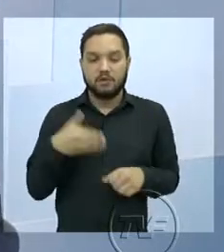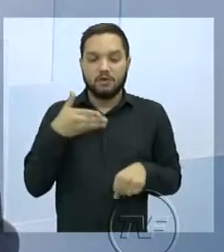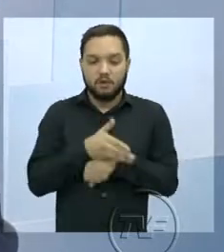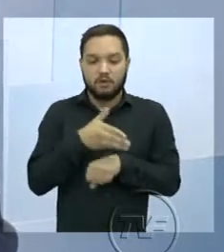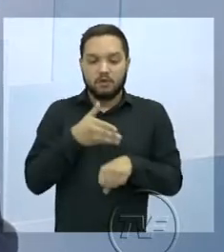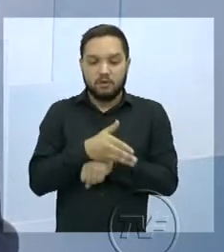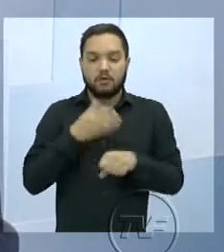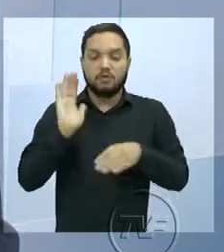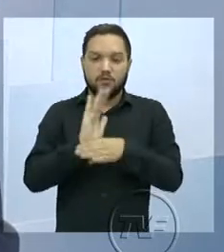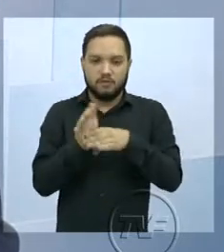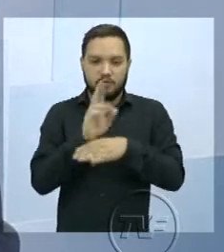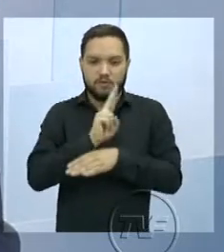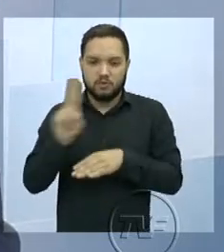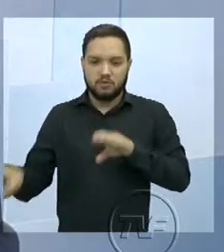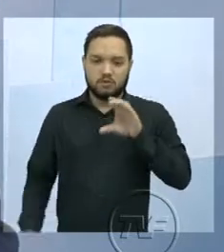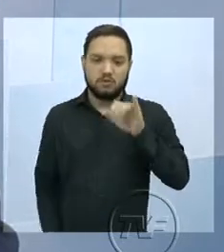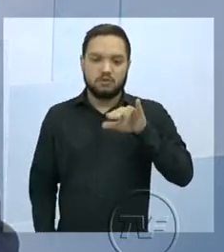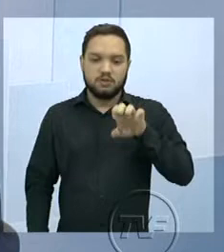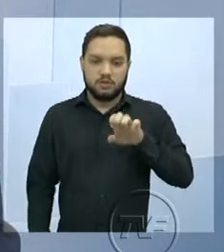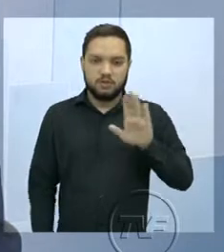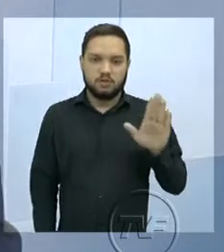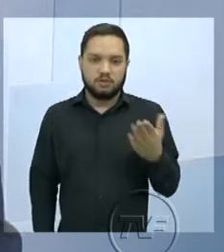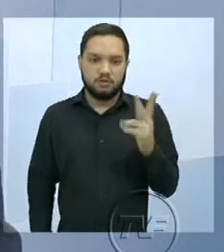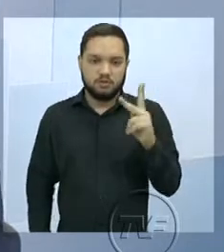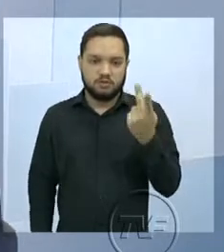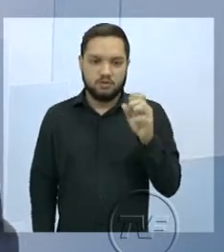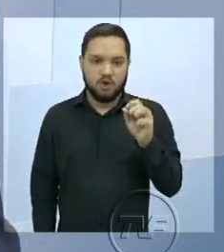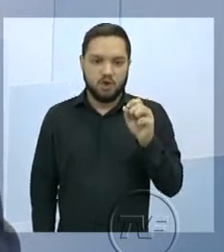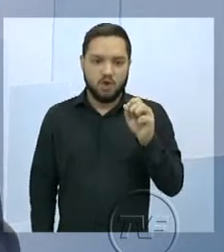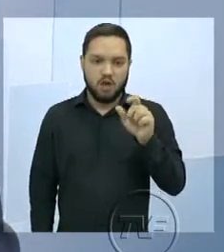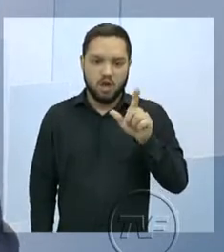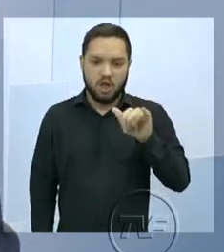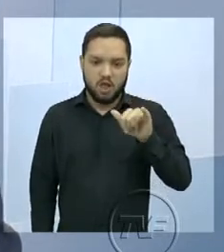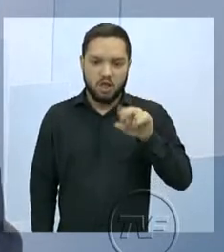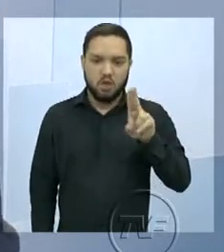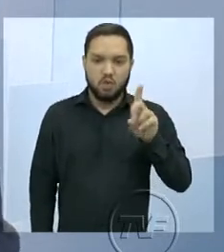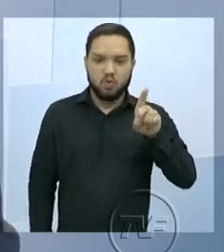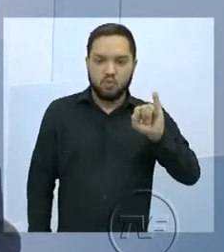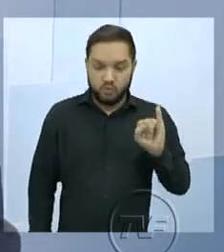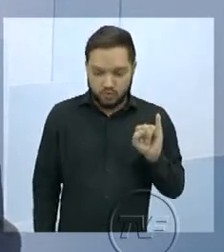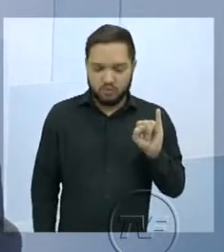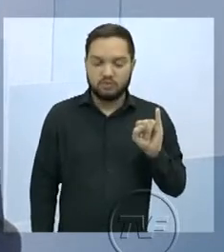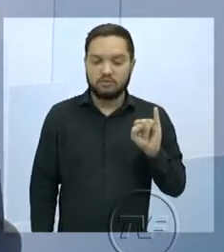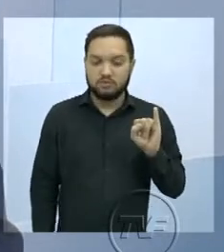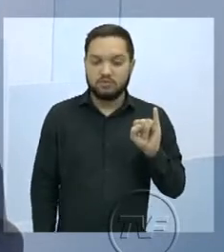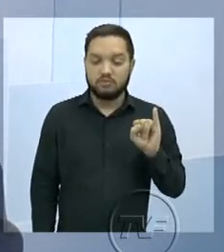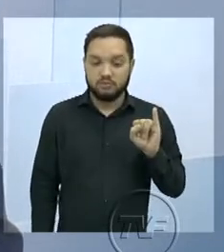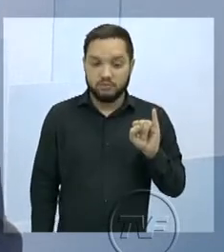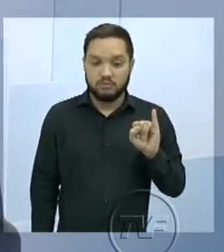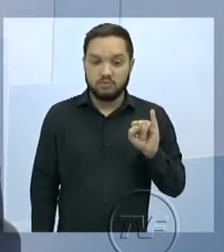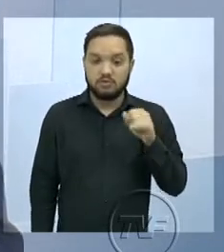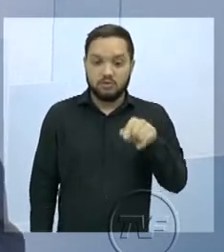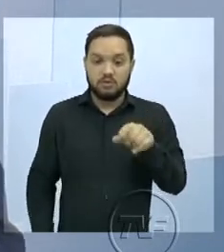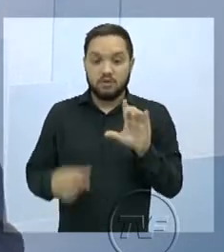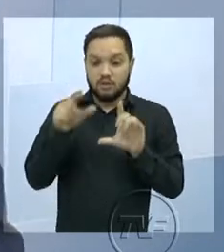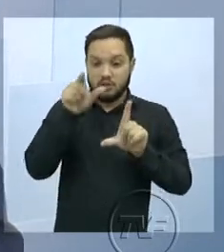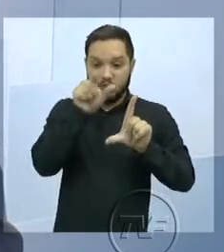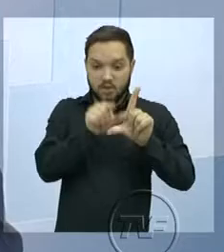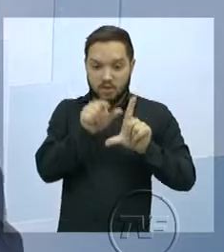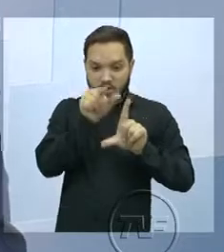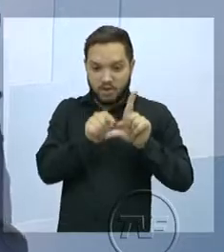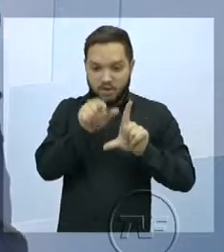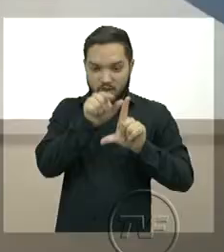do Cine Hollywood, né, como ator, tive a oportunidade de participar desse grande sucesso do cinema nacional. Seu personagem foi o Cabo